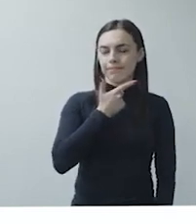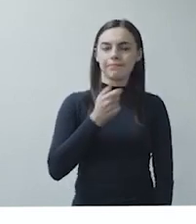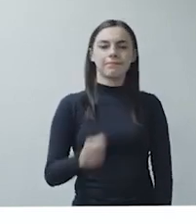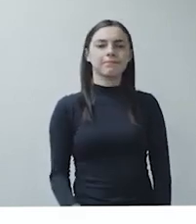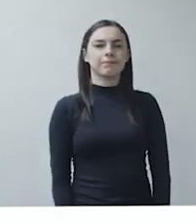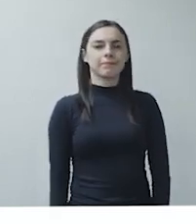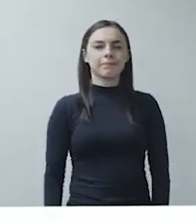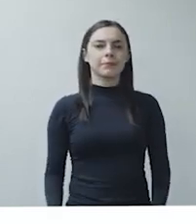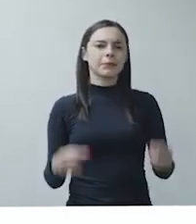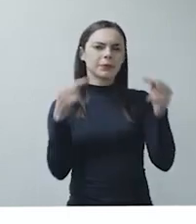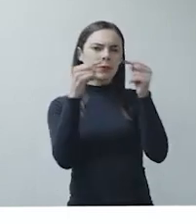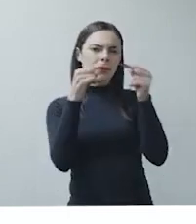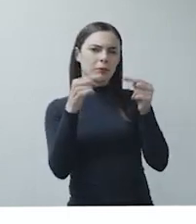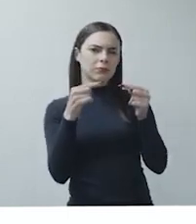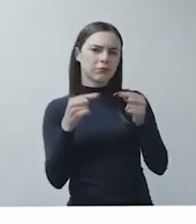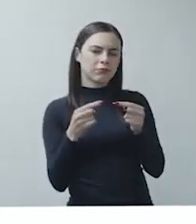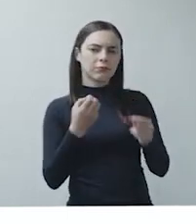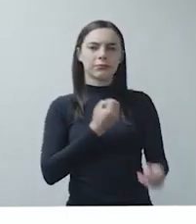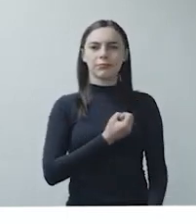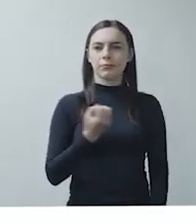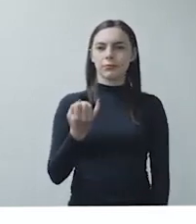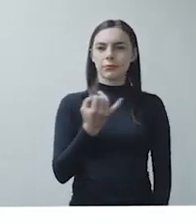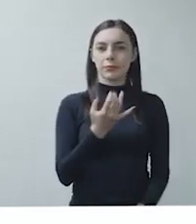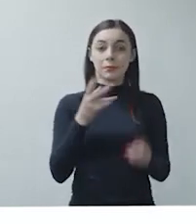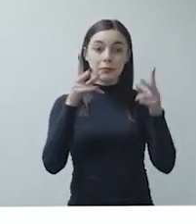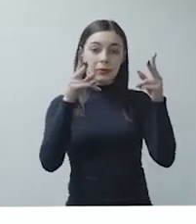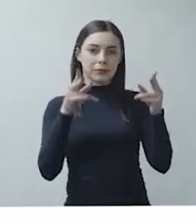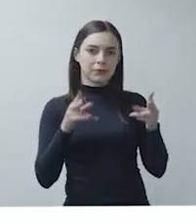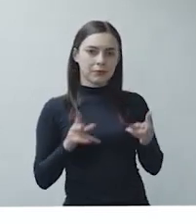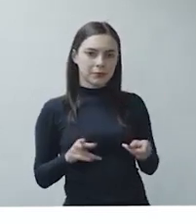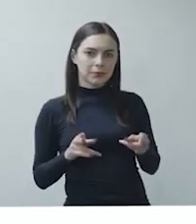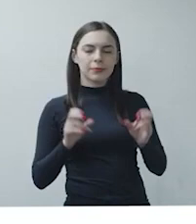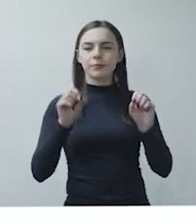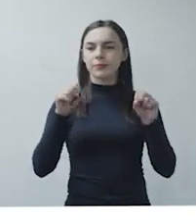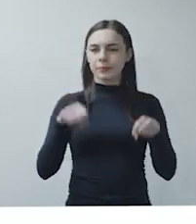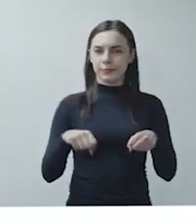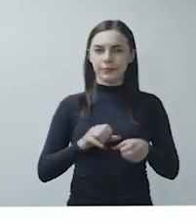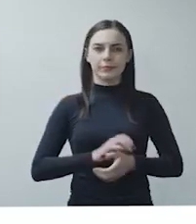4 queijos. Ligamos as quantidades iguais? Sim.